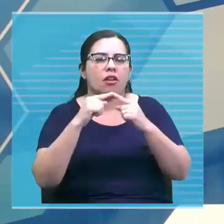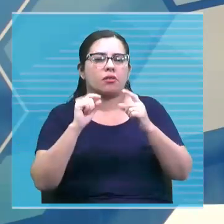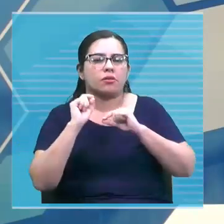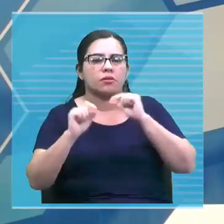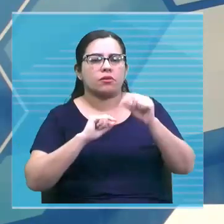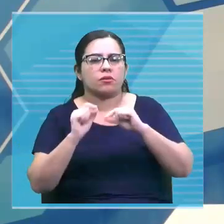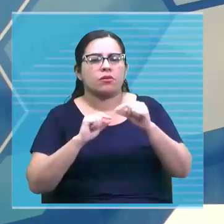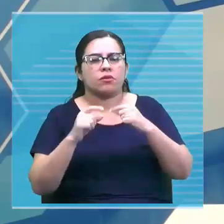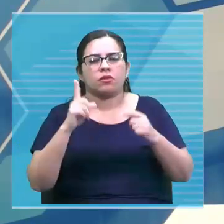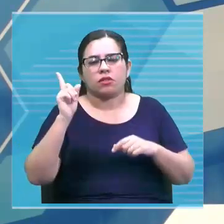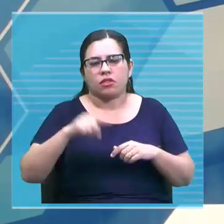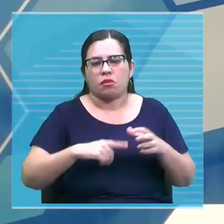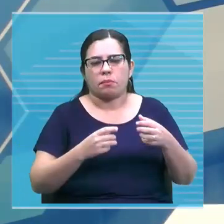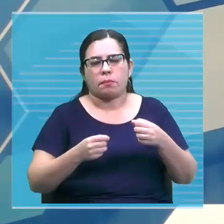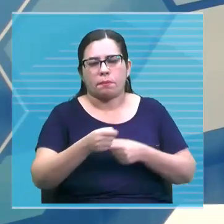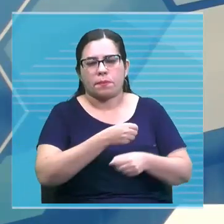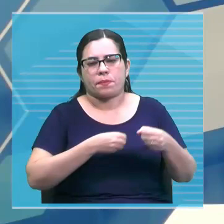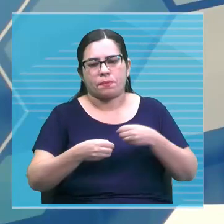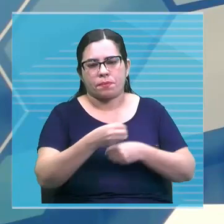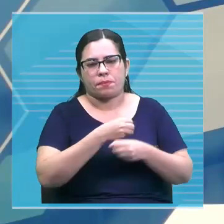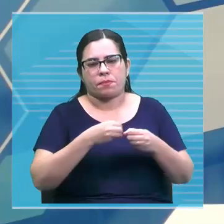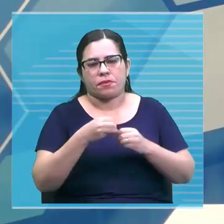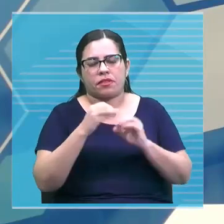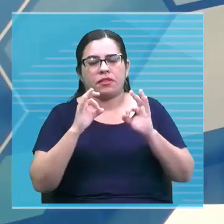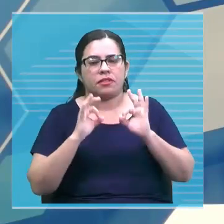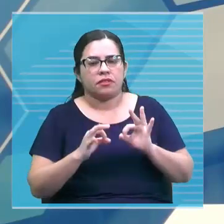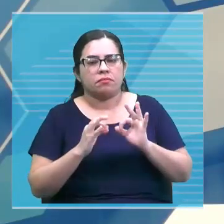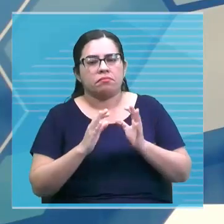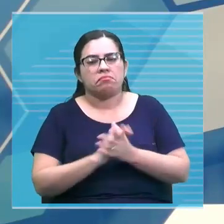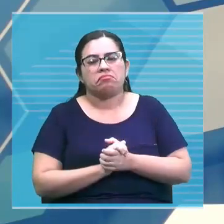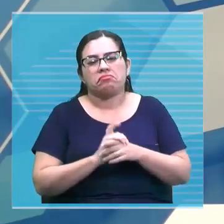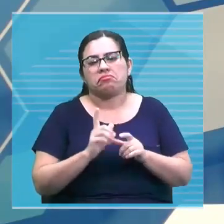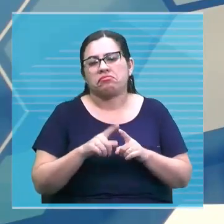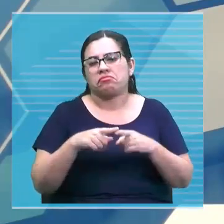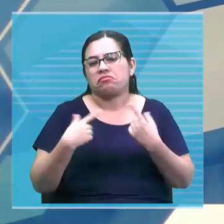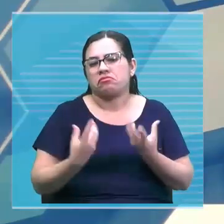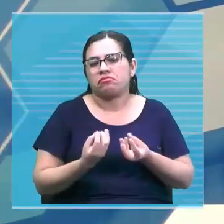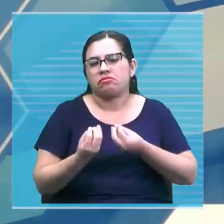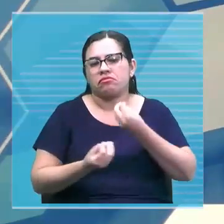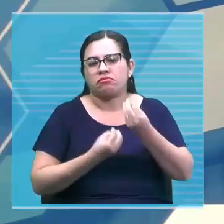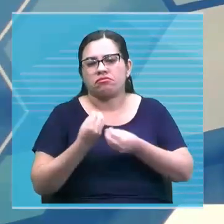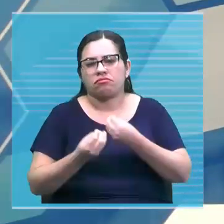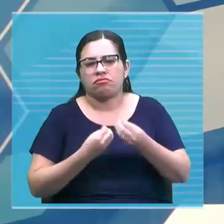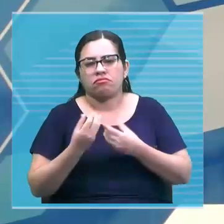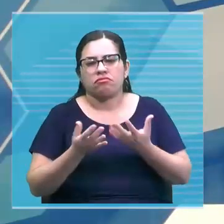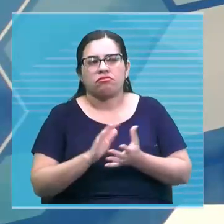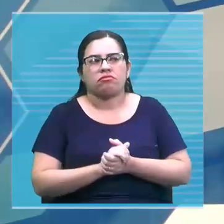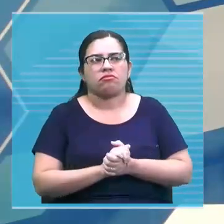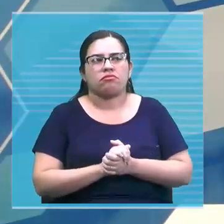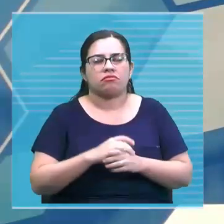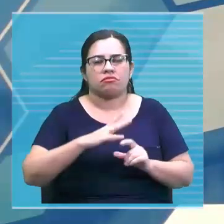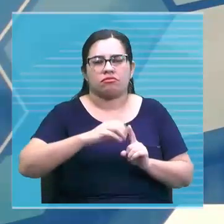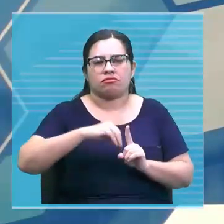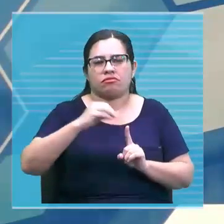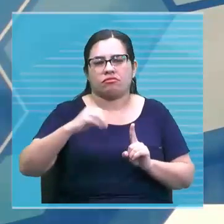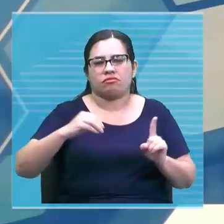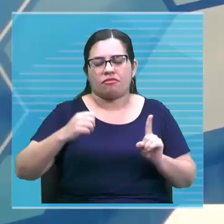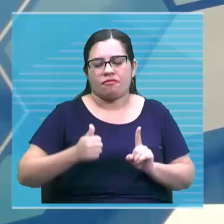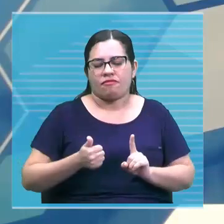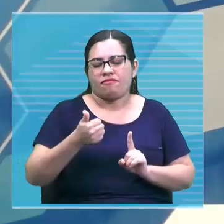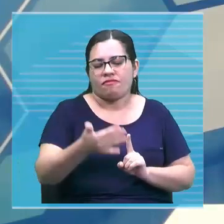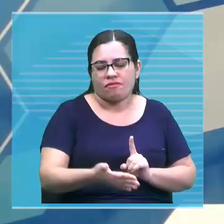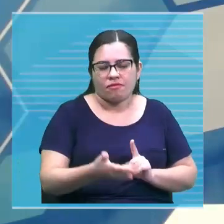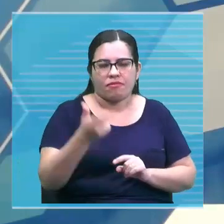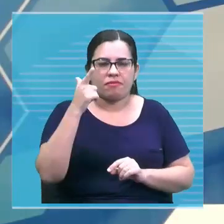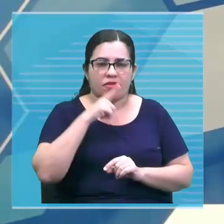das partículas e a onda professor se transmite para frente então você vai observar